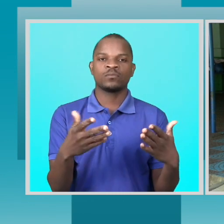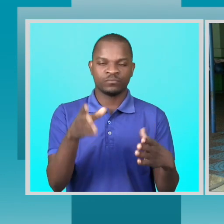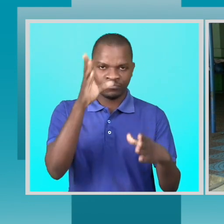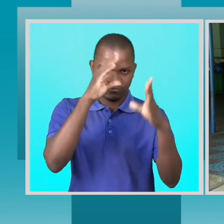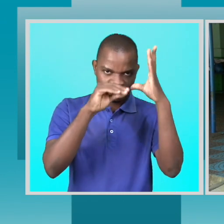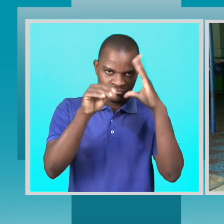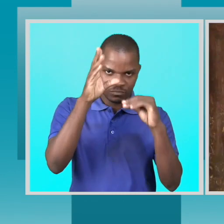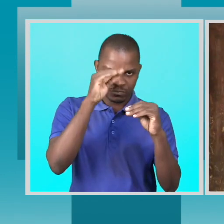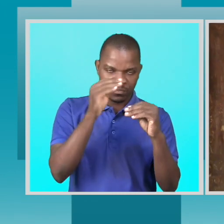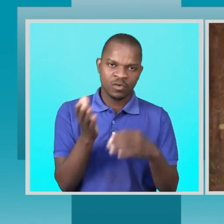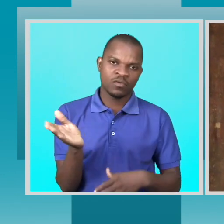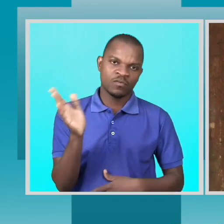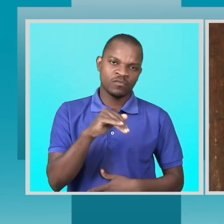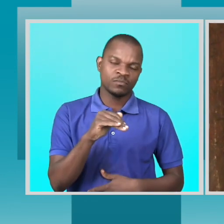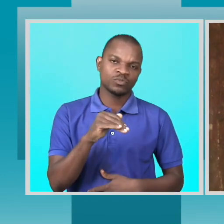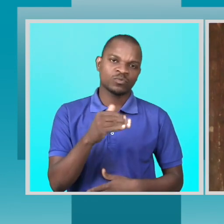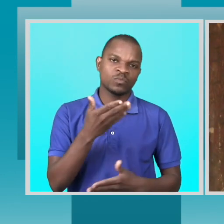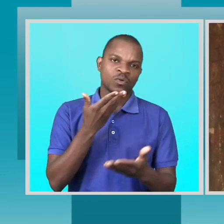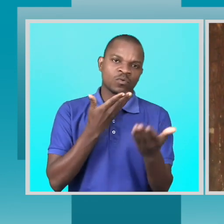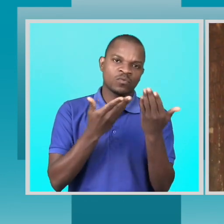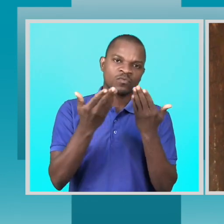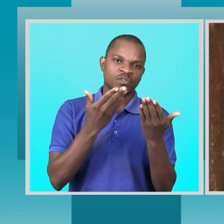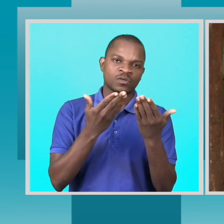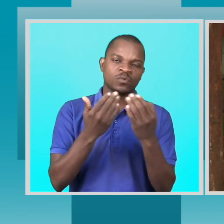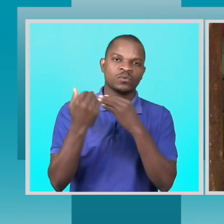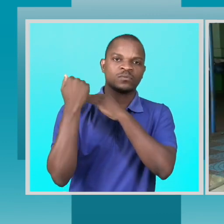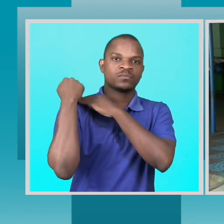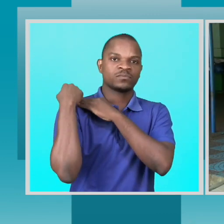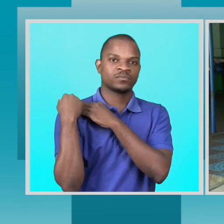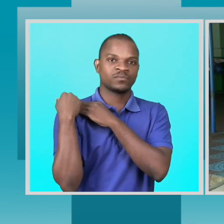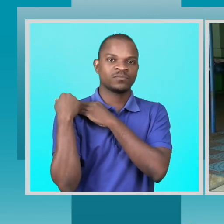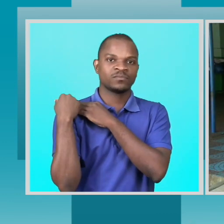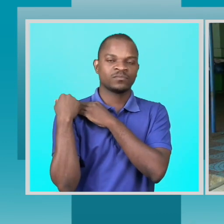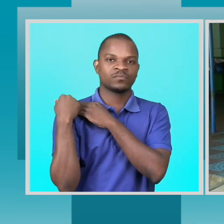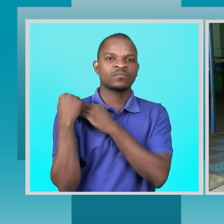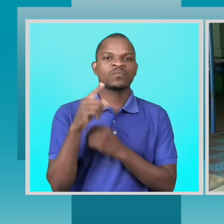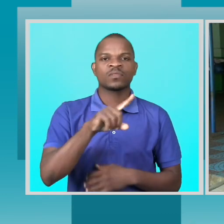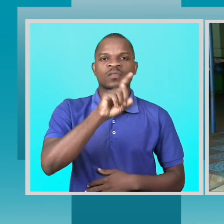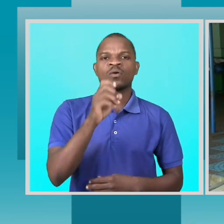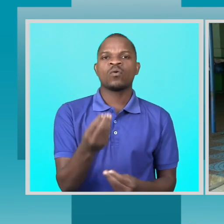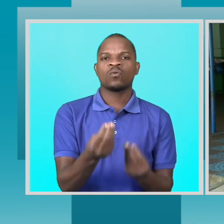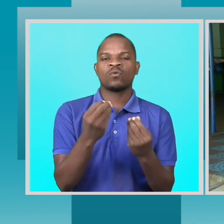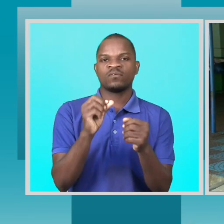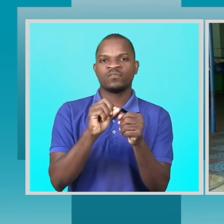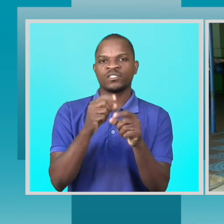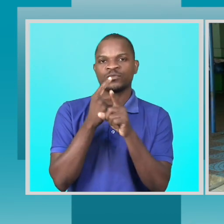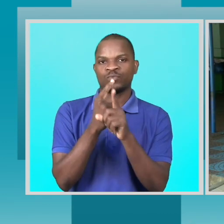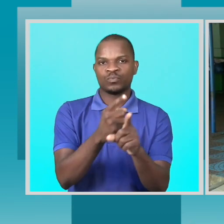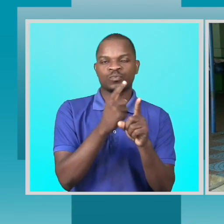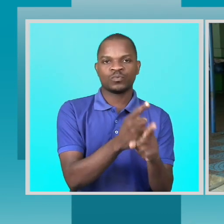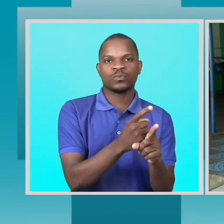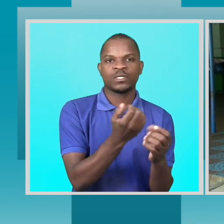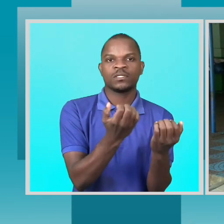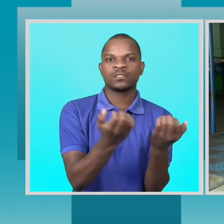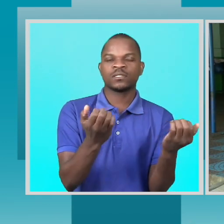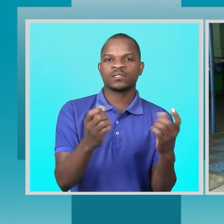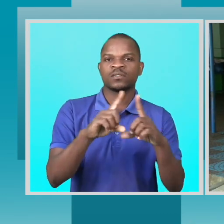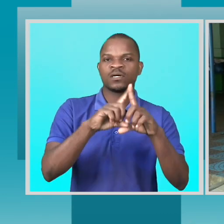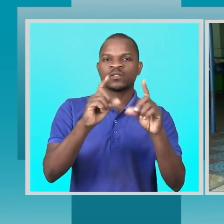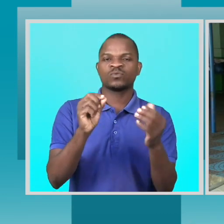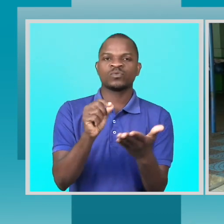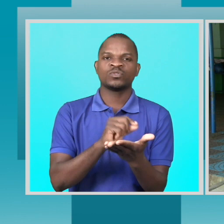aprendizagem. Vamos falar com o responsável neste caso. Como é que é o acompanhamento dessas crianças a nível